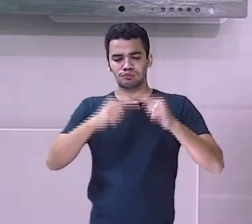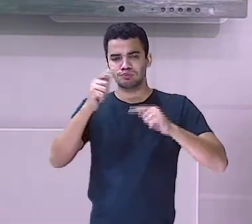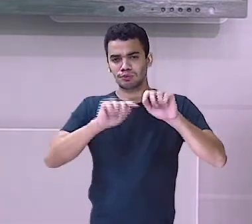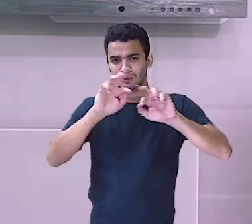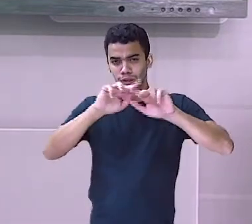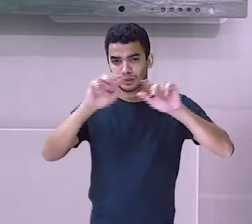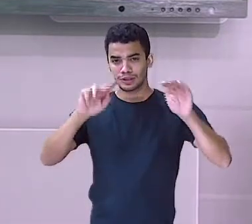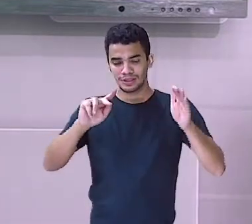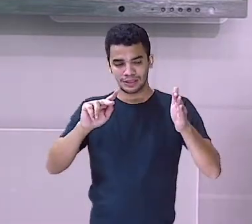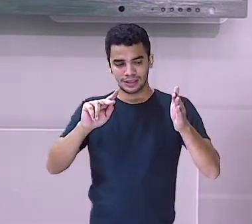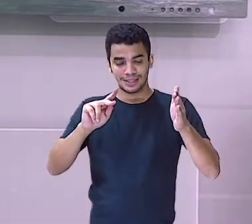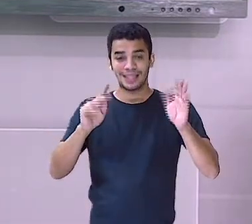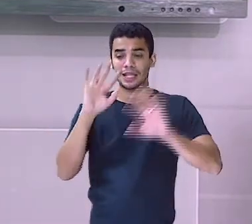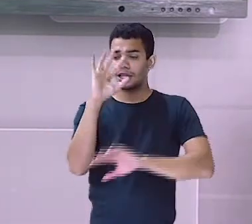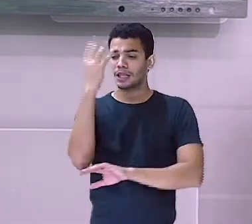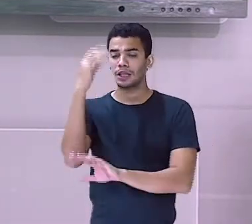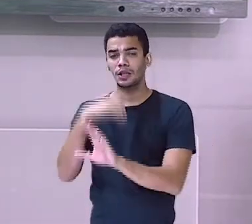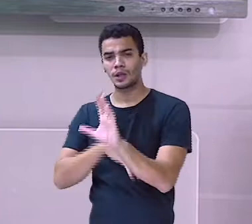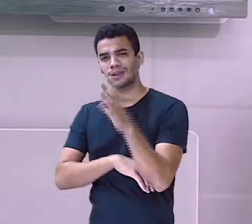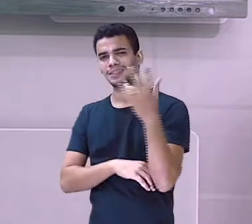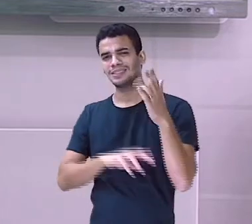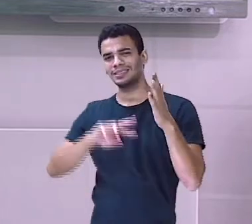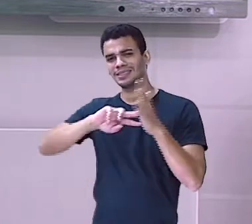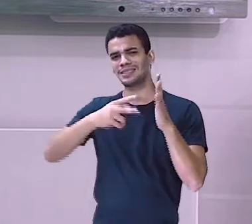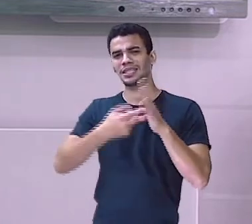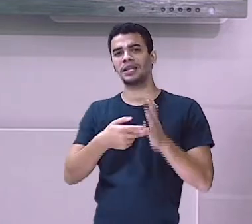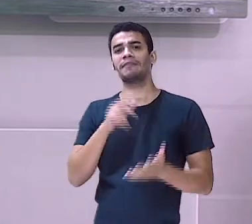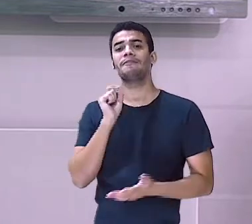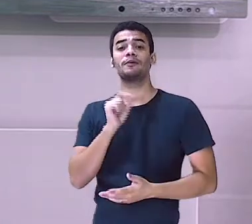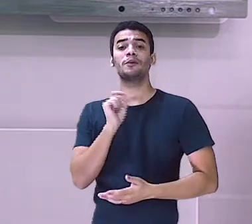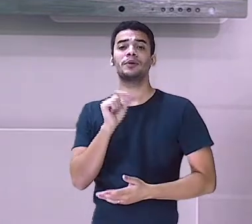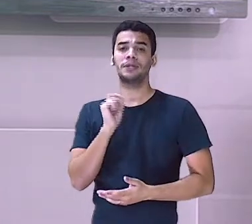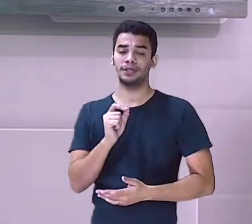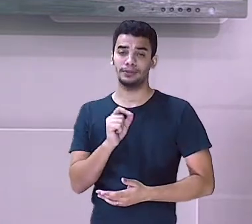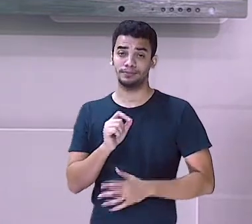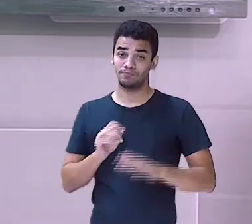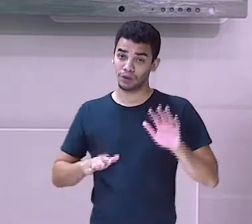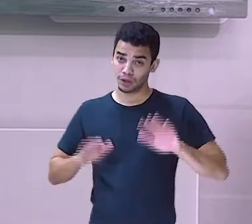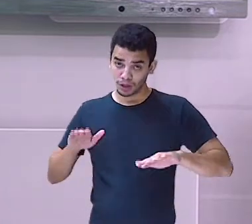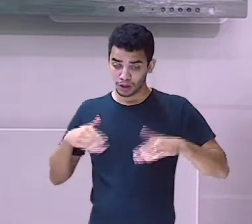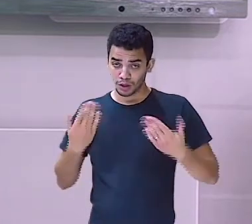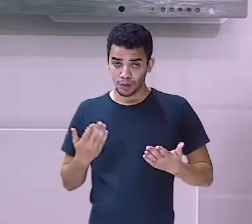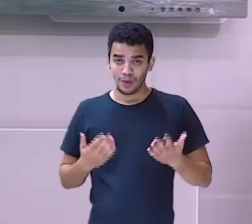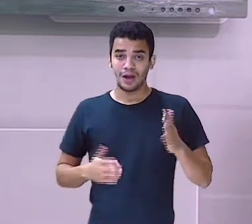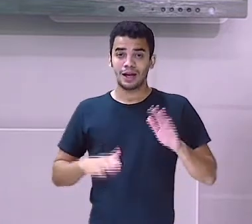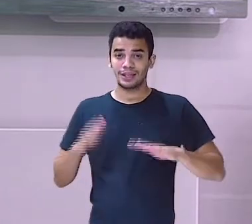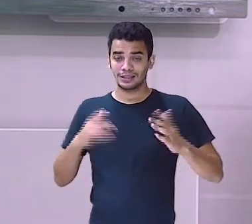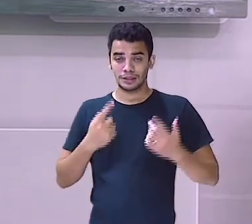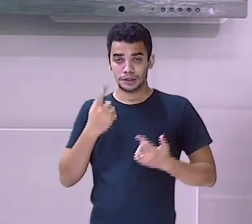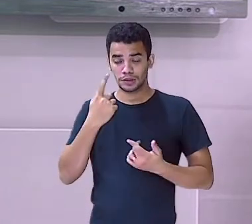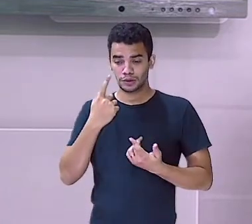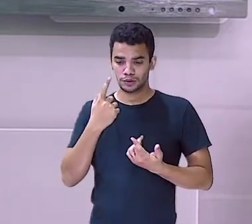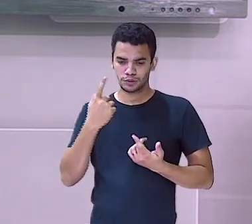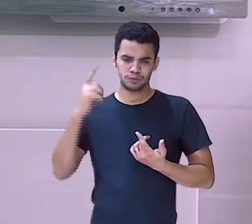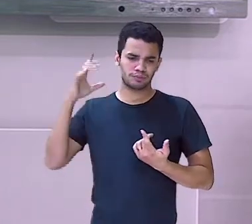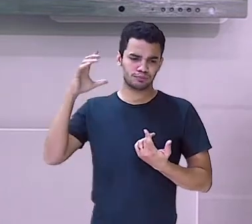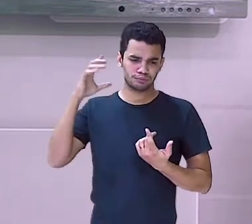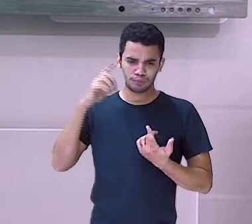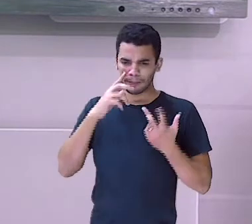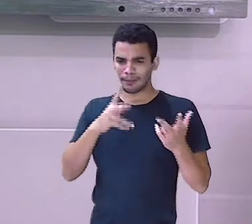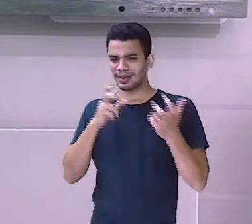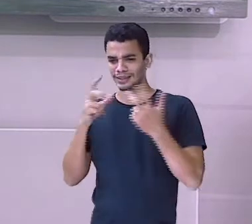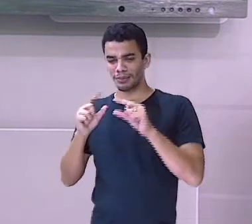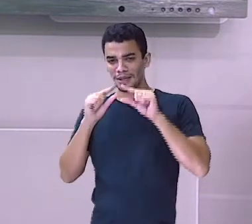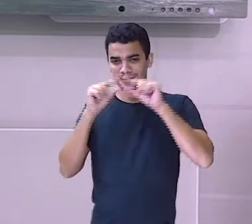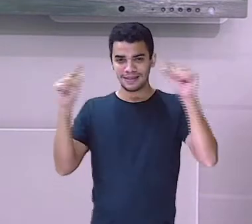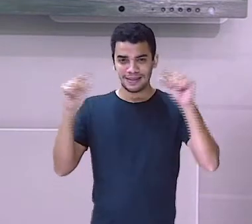naturais. Nós, às vezes, ouvimos palavras, ouvimos frases e às vezes não nos damos conta de que já fazem